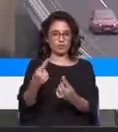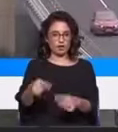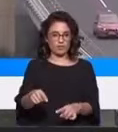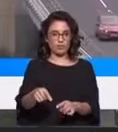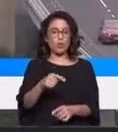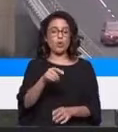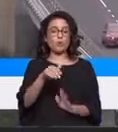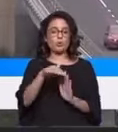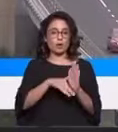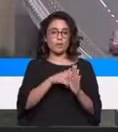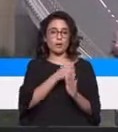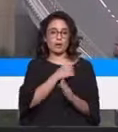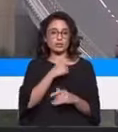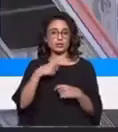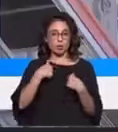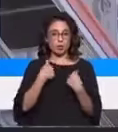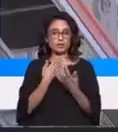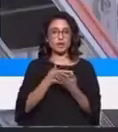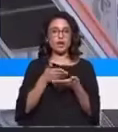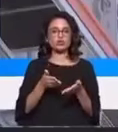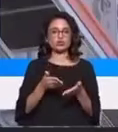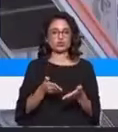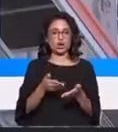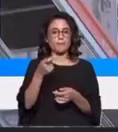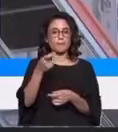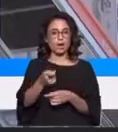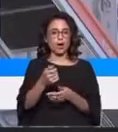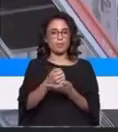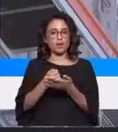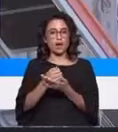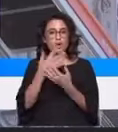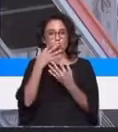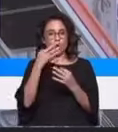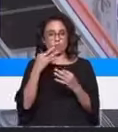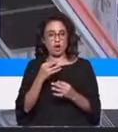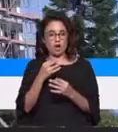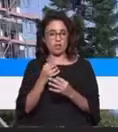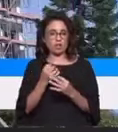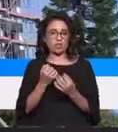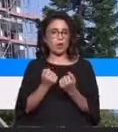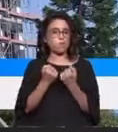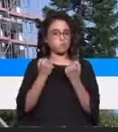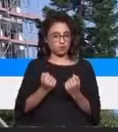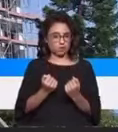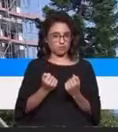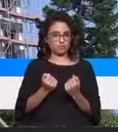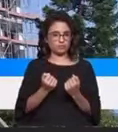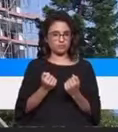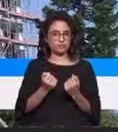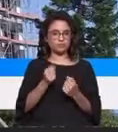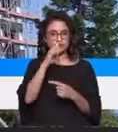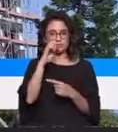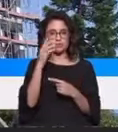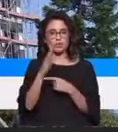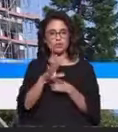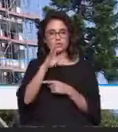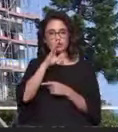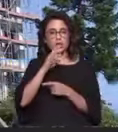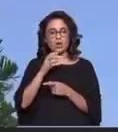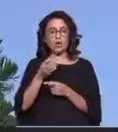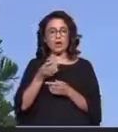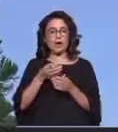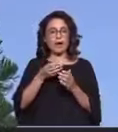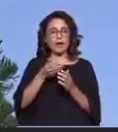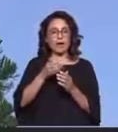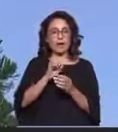a família e acho que não conseguem pagar os preços do mercado imobiliário por exemplo se o sinal da entrada do